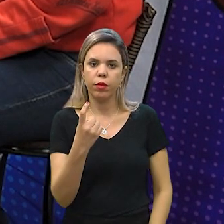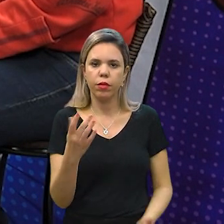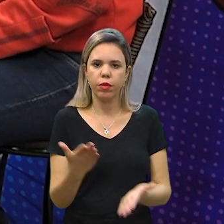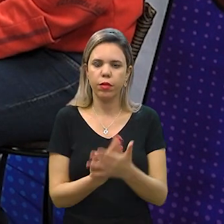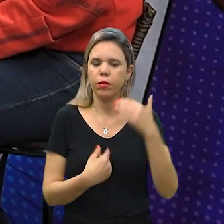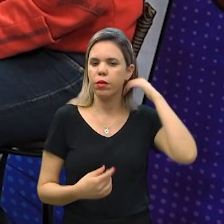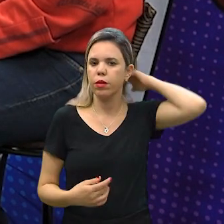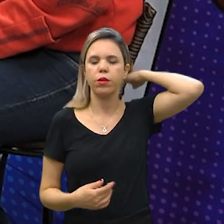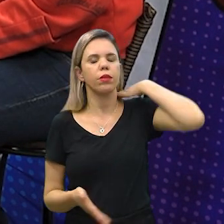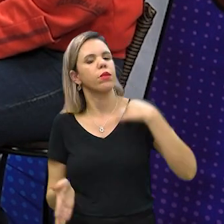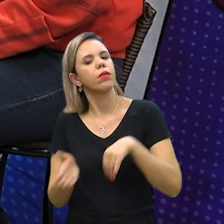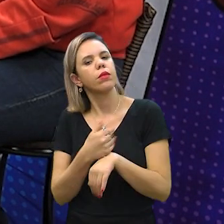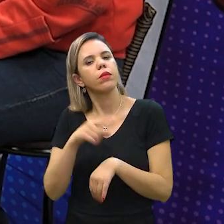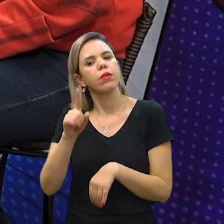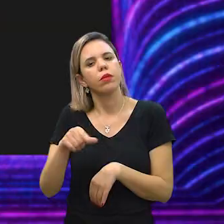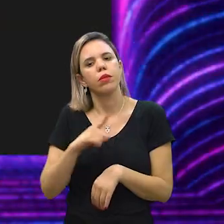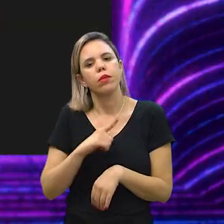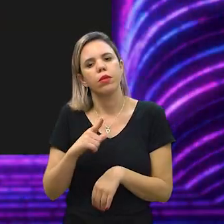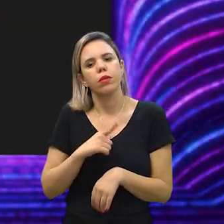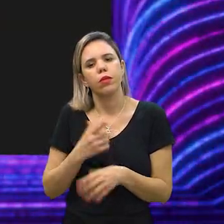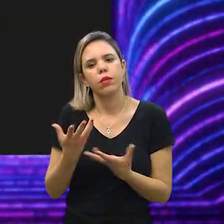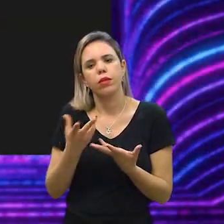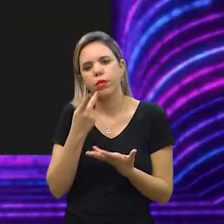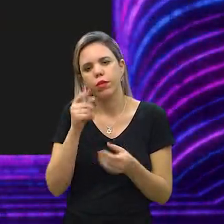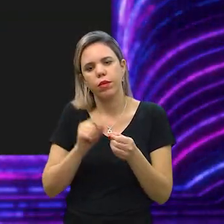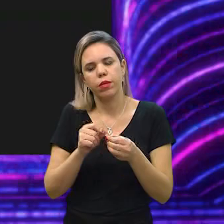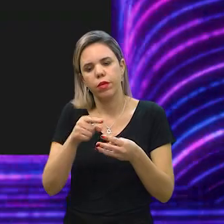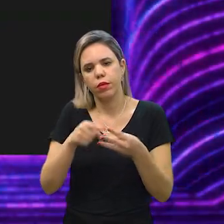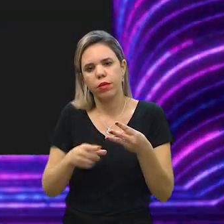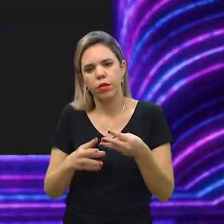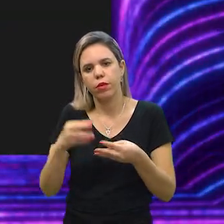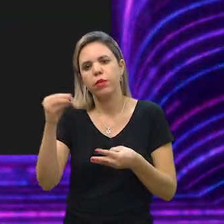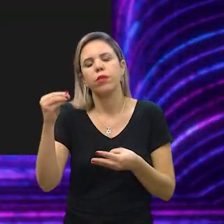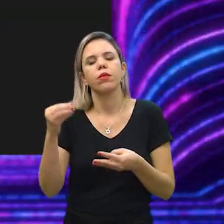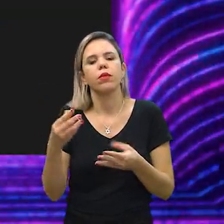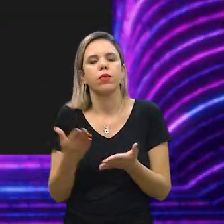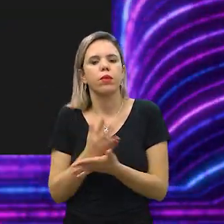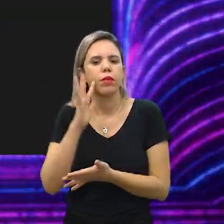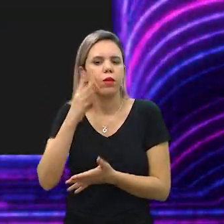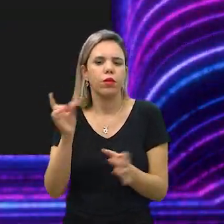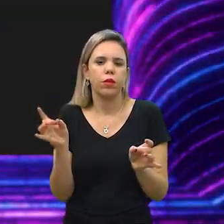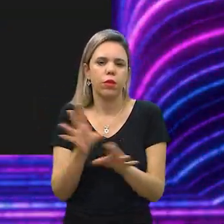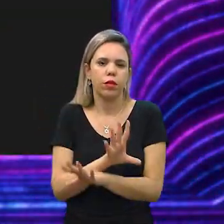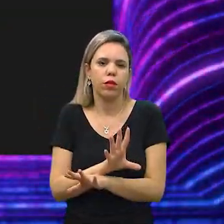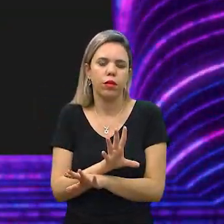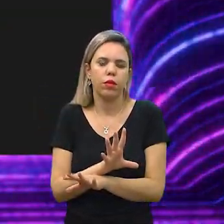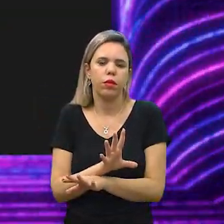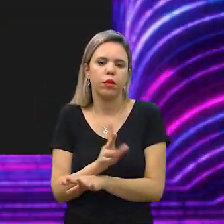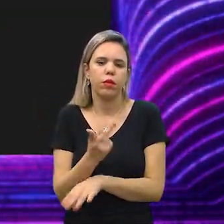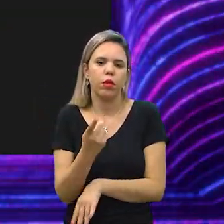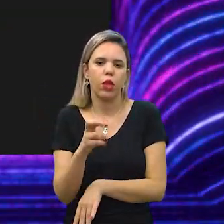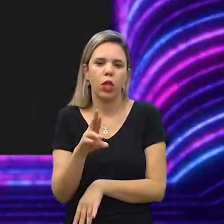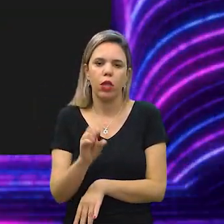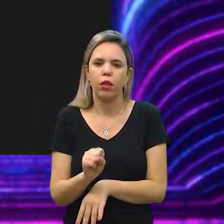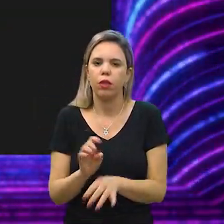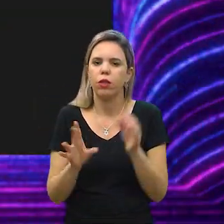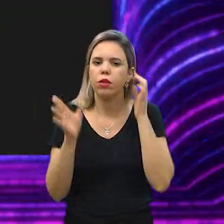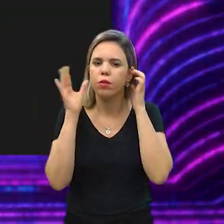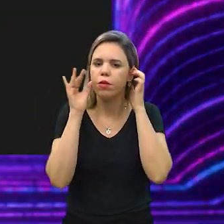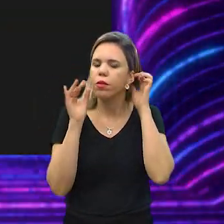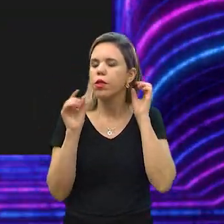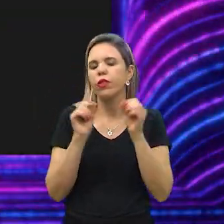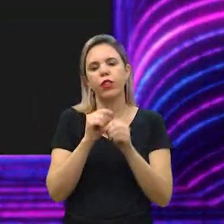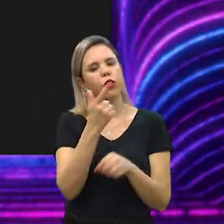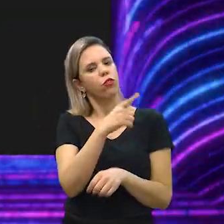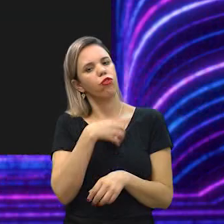único, mas antes disso, eu queria ter feito uma trilogia, mas eu resolvi deixar só por Eros mesmo. Eu tinha